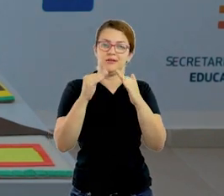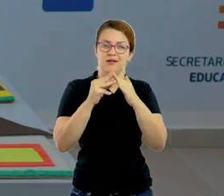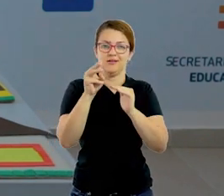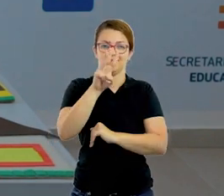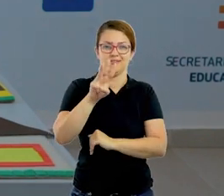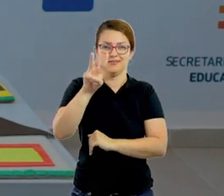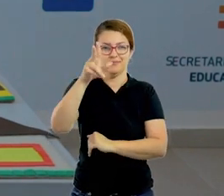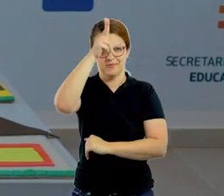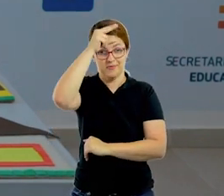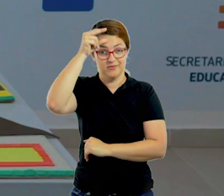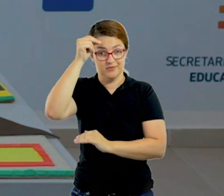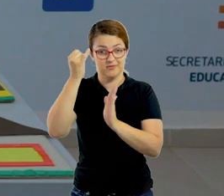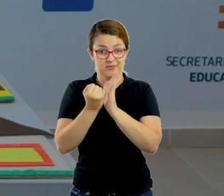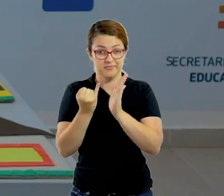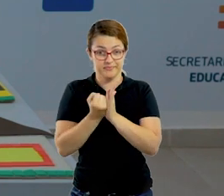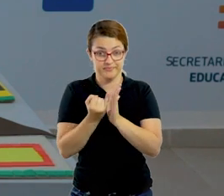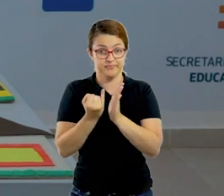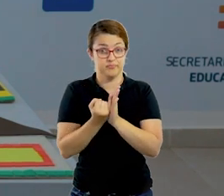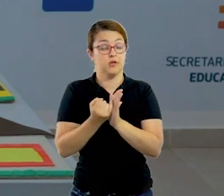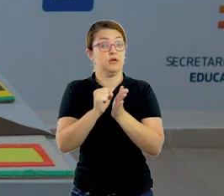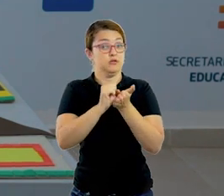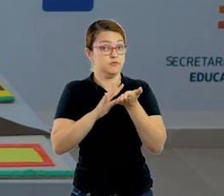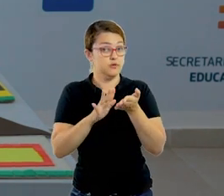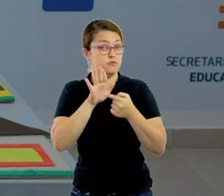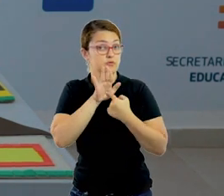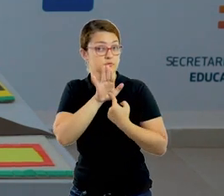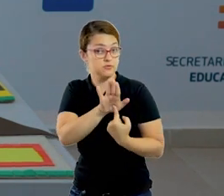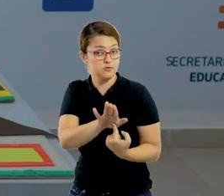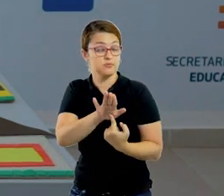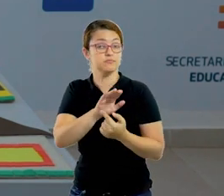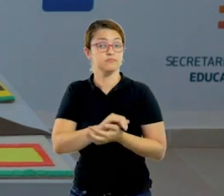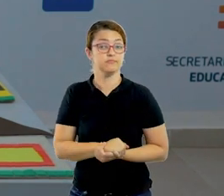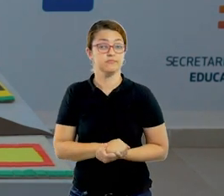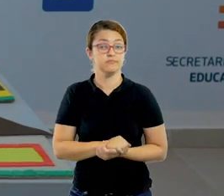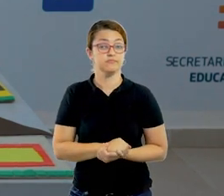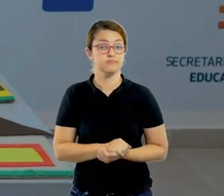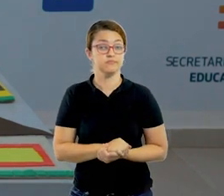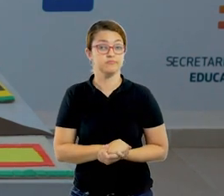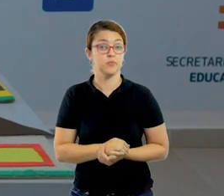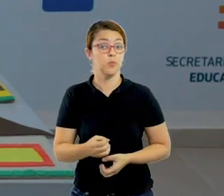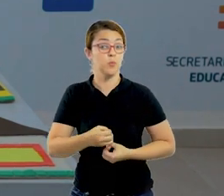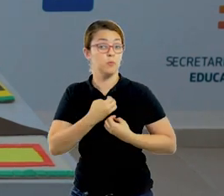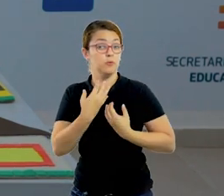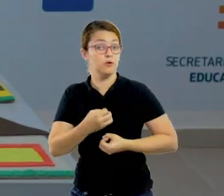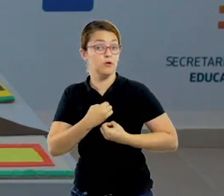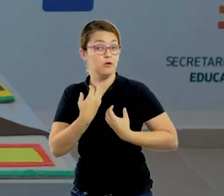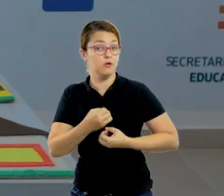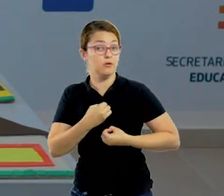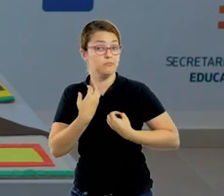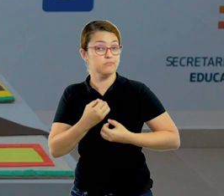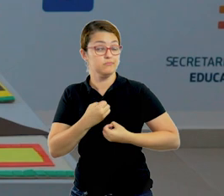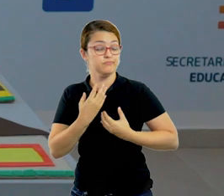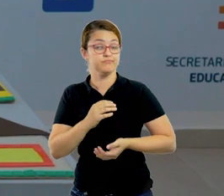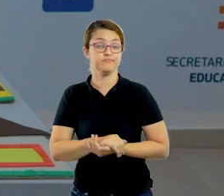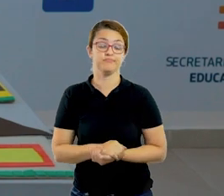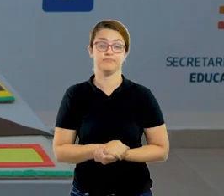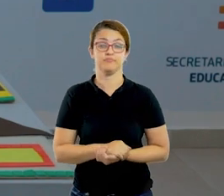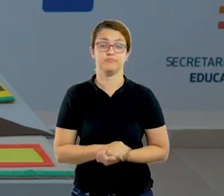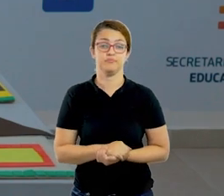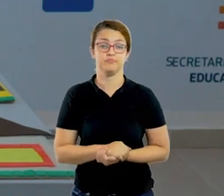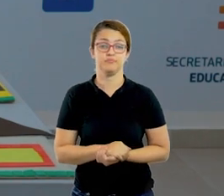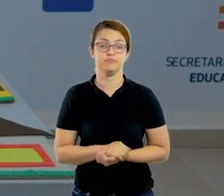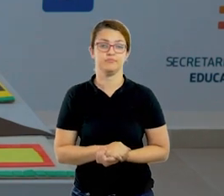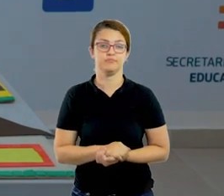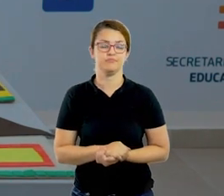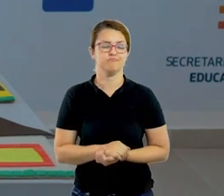tá bem? E a atividade que eu quero apresentar para vocês é um poema. Vamos